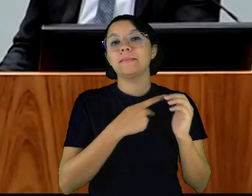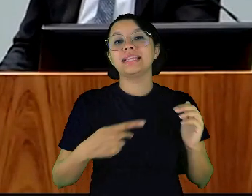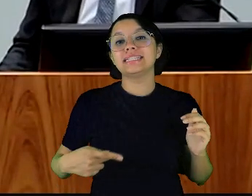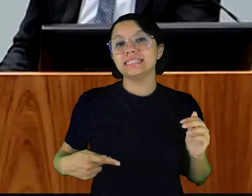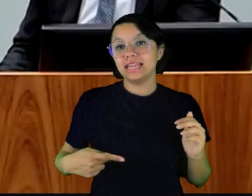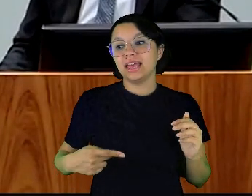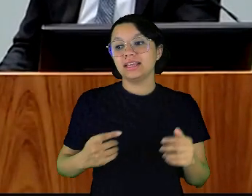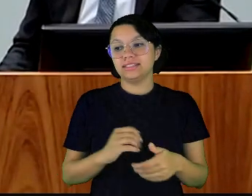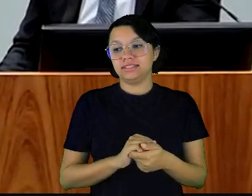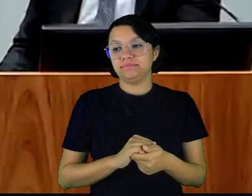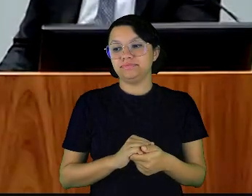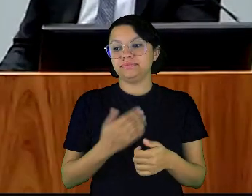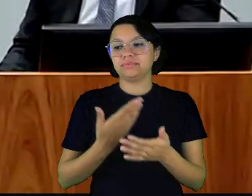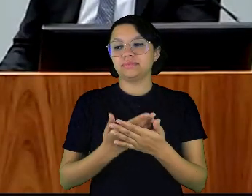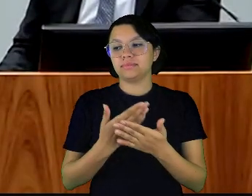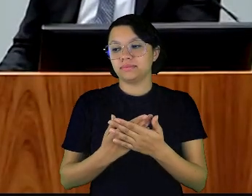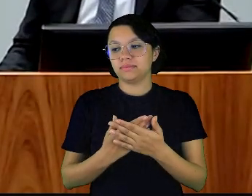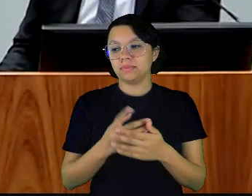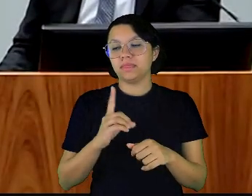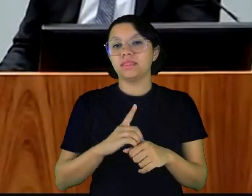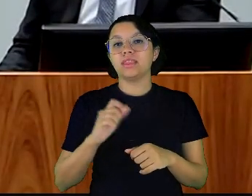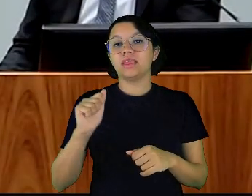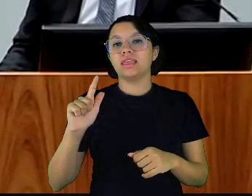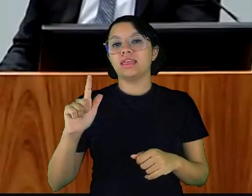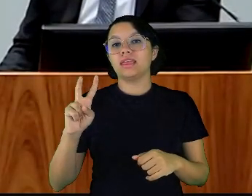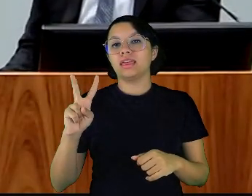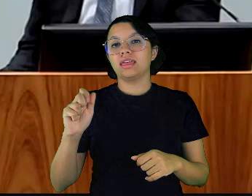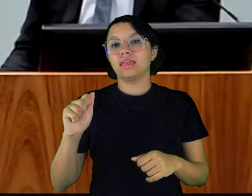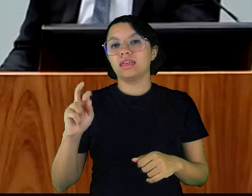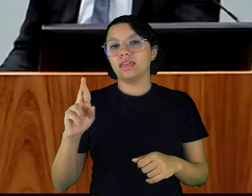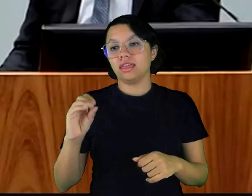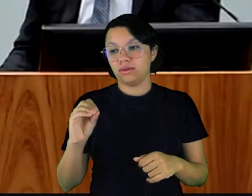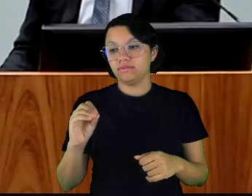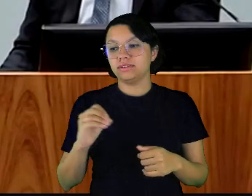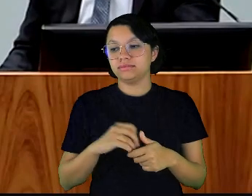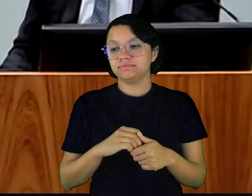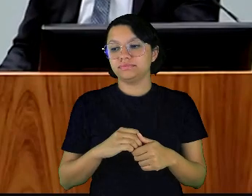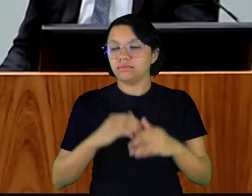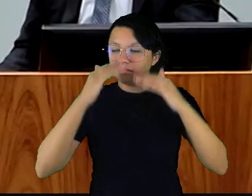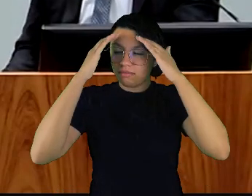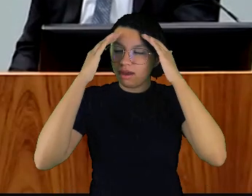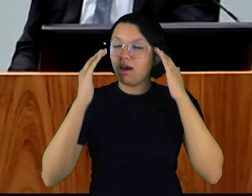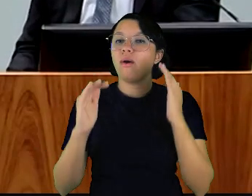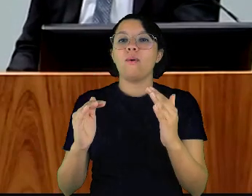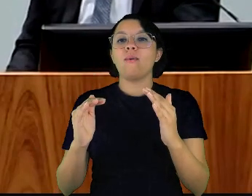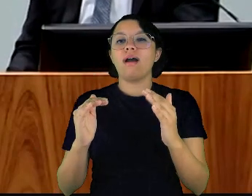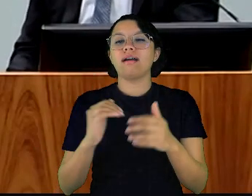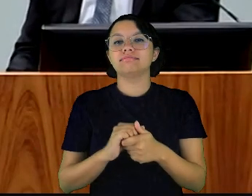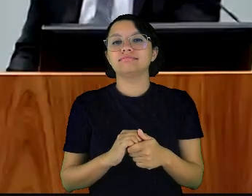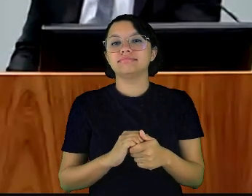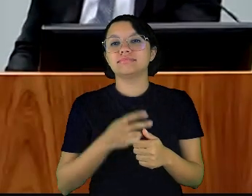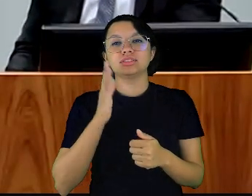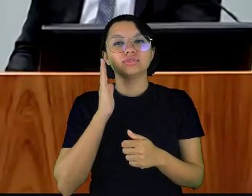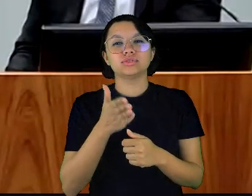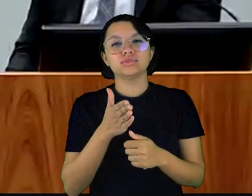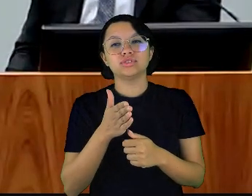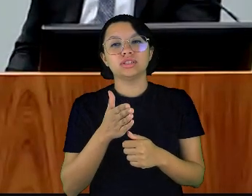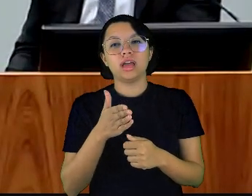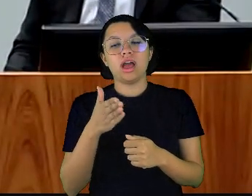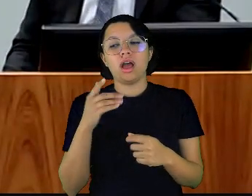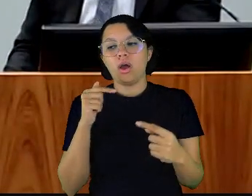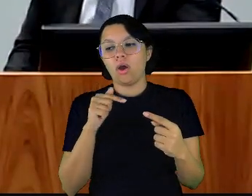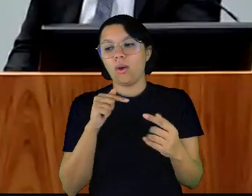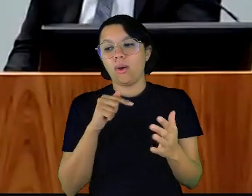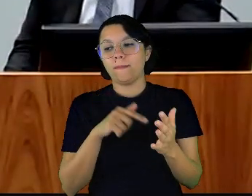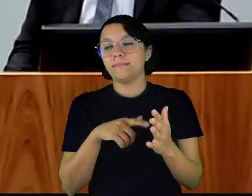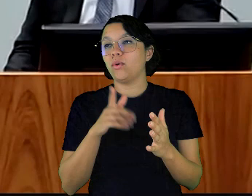presidente da escola, Dr. Álvaro Noga, uma honra. E eu vou direto aos pontos,